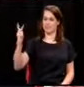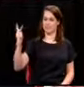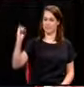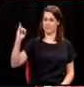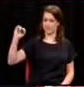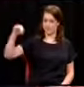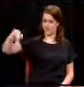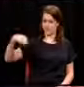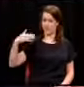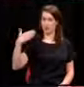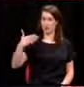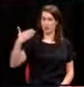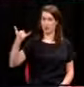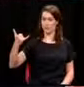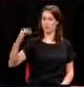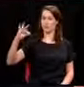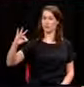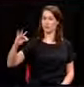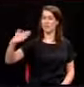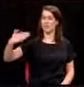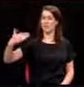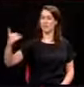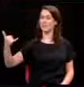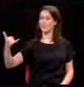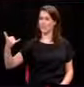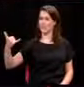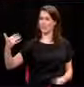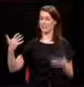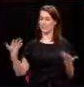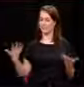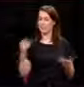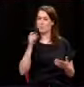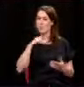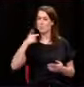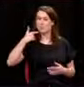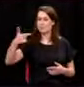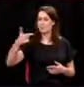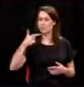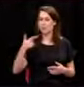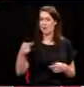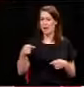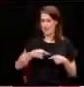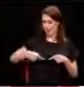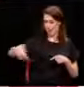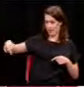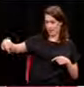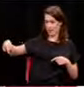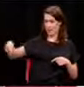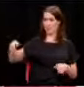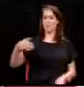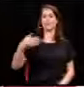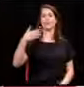TV. Nuno, quer-me ajudar qual é o número e que tem estado a passar em rodapé? Passar em rodapé,